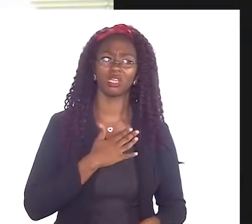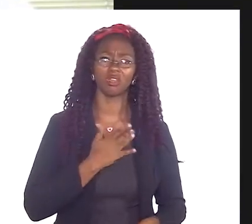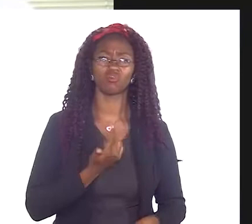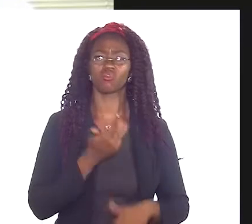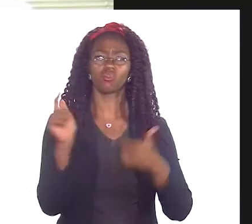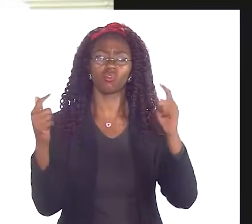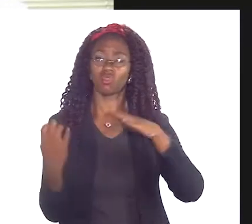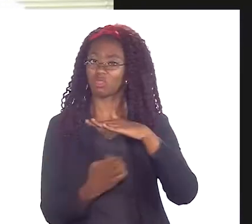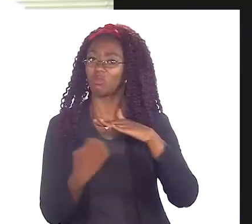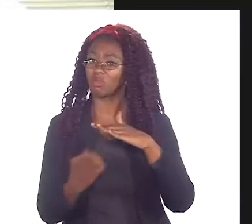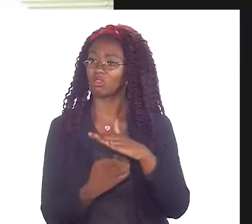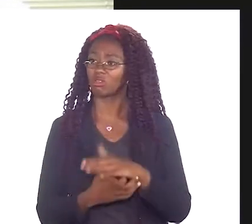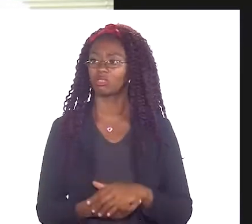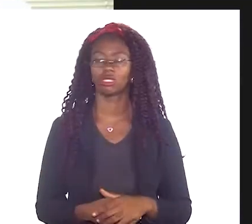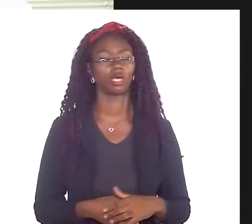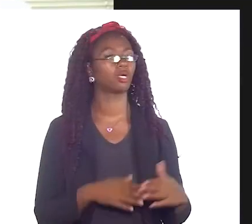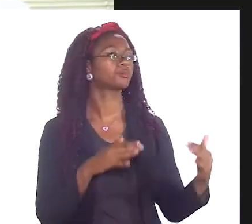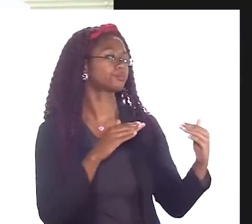nenhuma empresa.